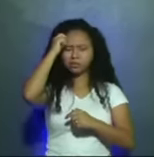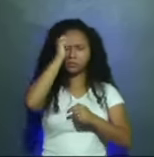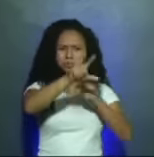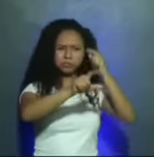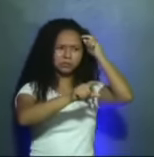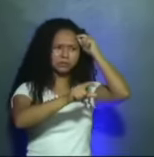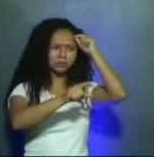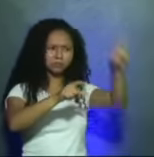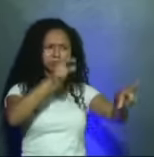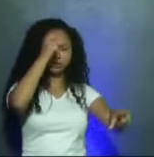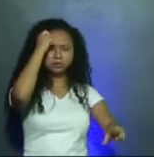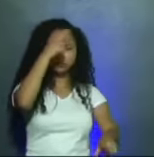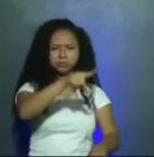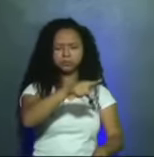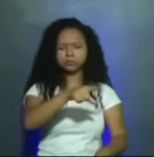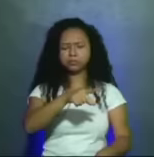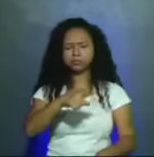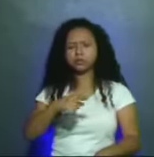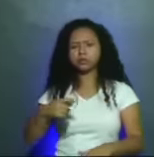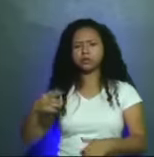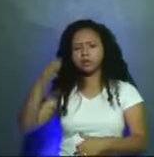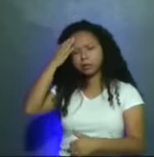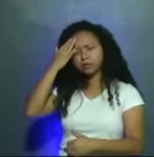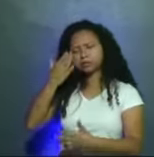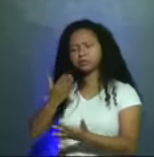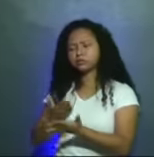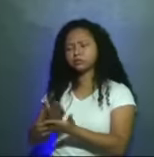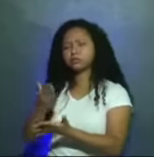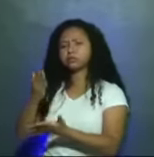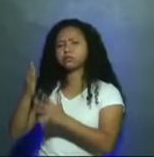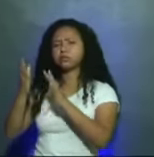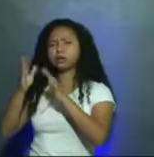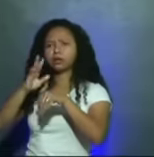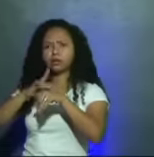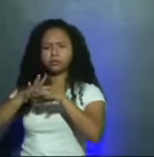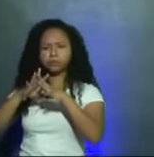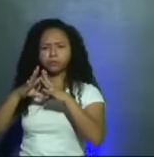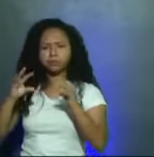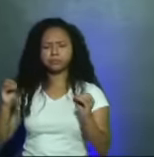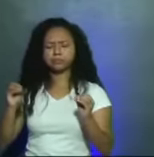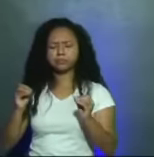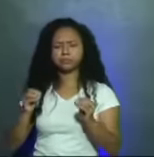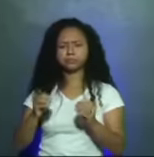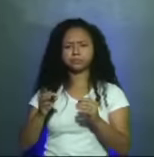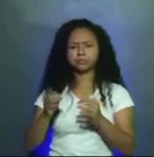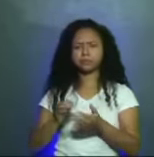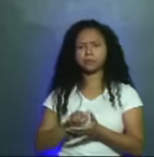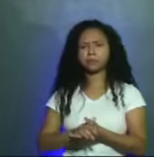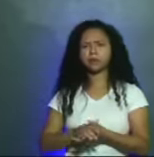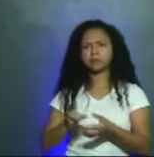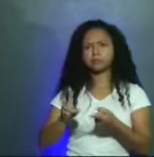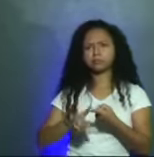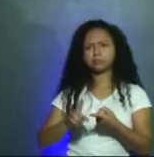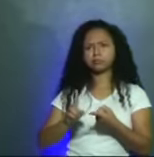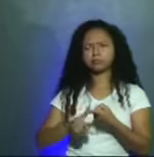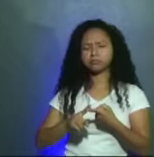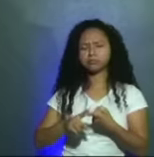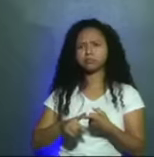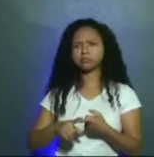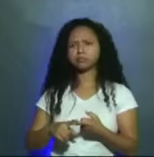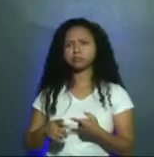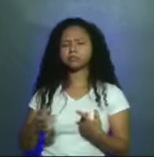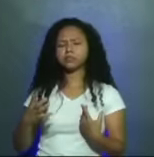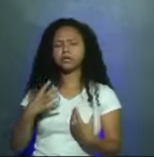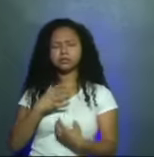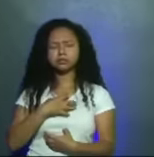tome posse da sua cura que Jesus está. Também eu sinto que tem alguém com um ombro que não está bem,